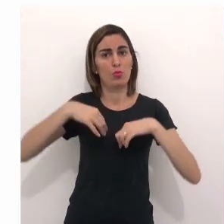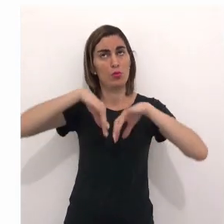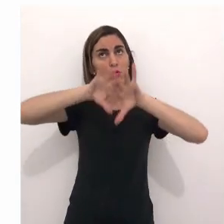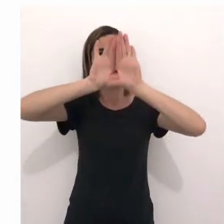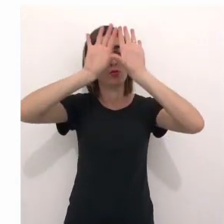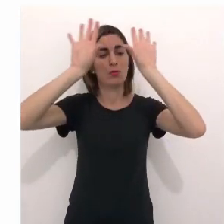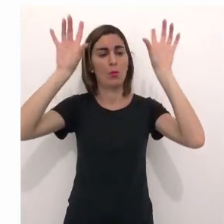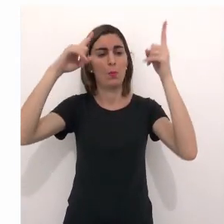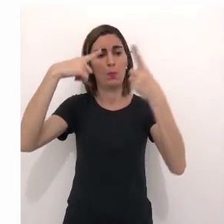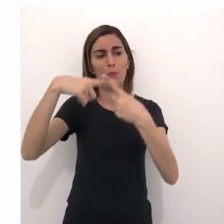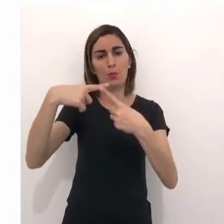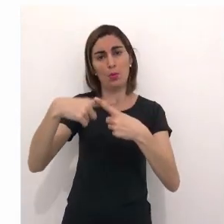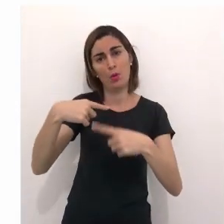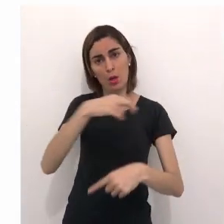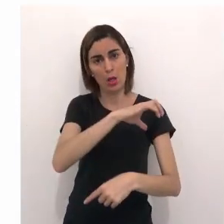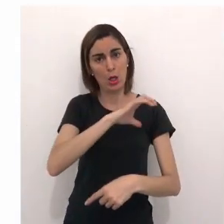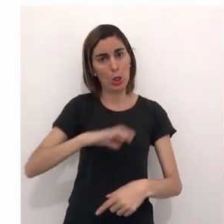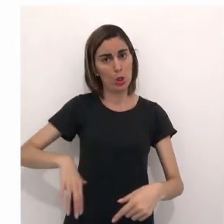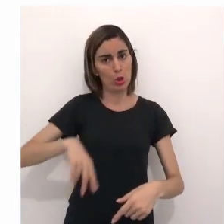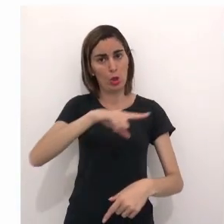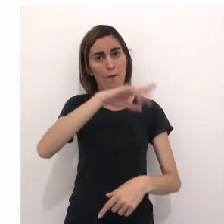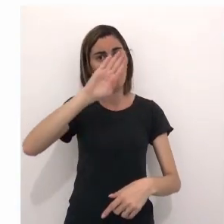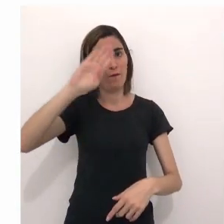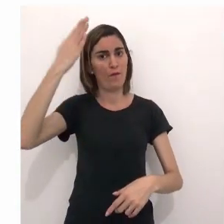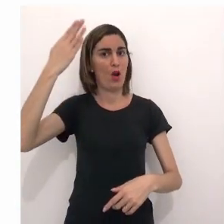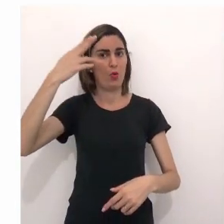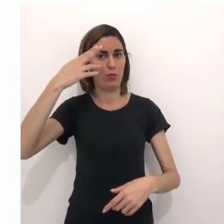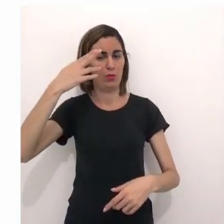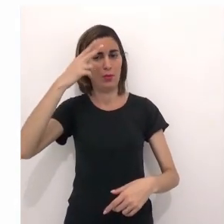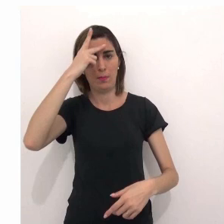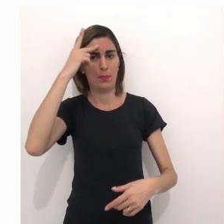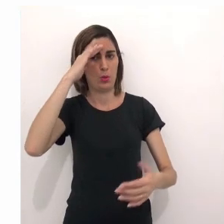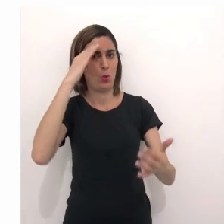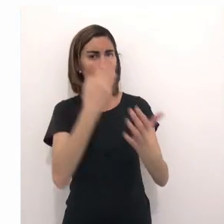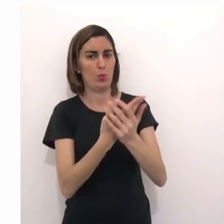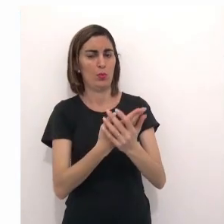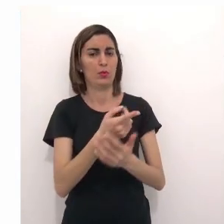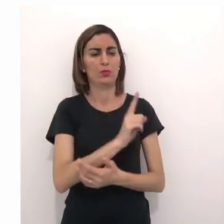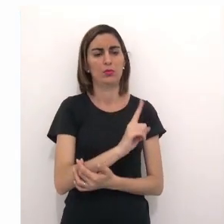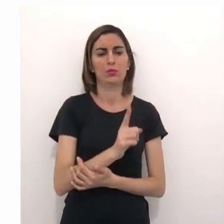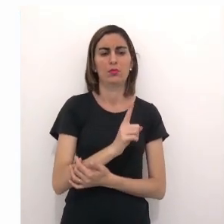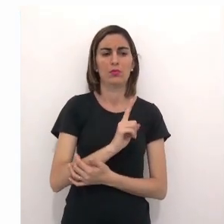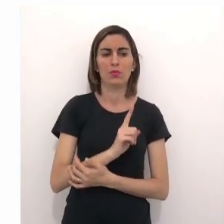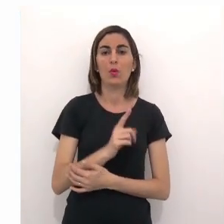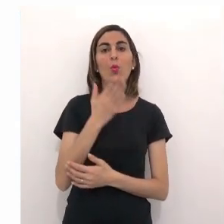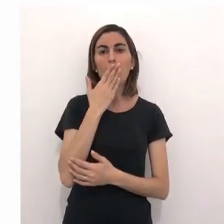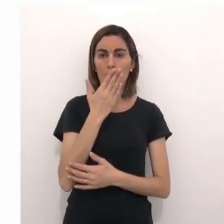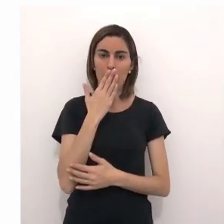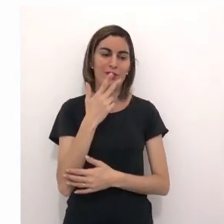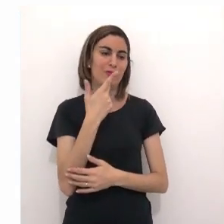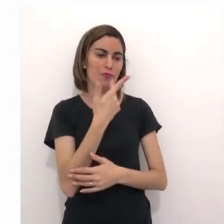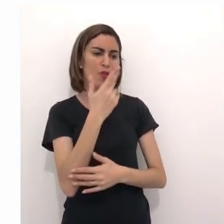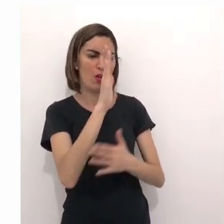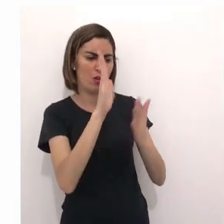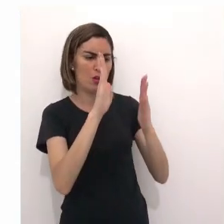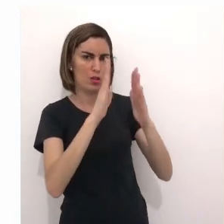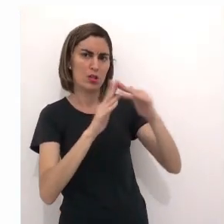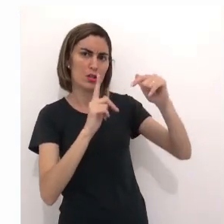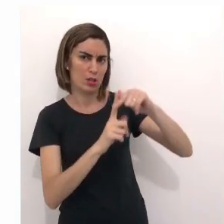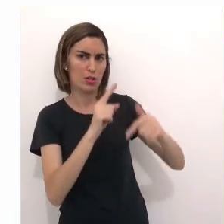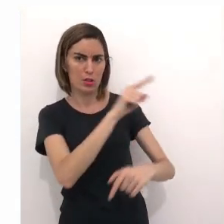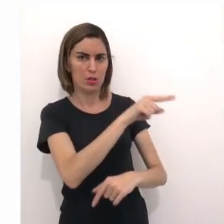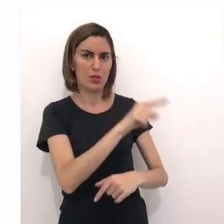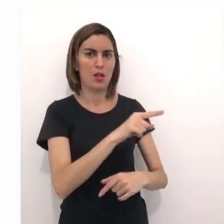a dos cristãos era falsa e não merecia que nela se acreditava. Então, os índios diziam, a igreja dos índios dizia, era